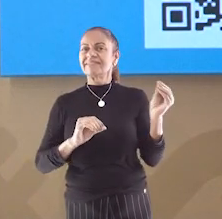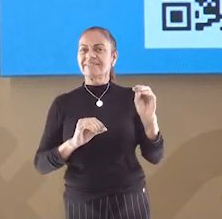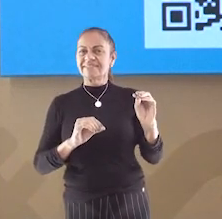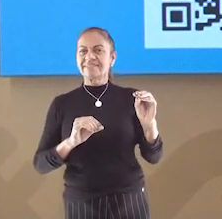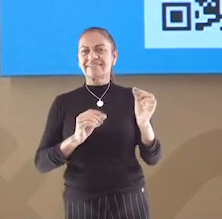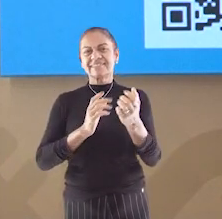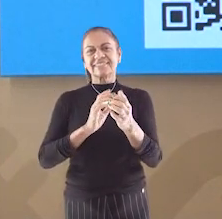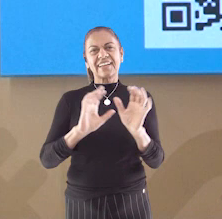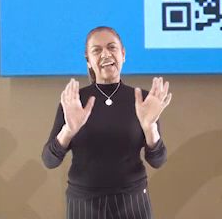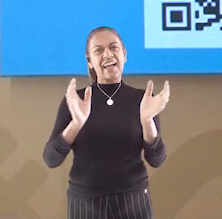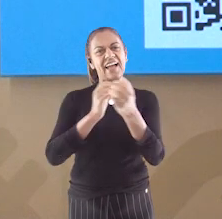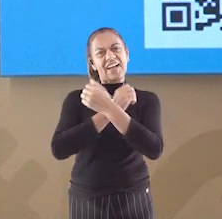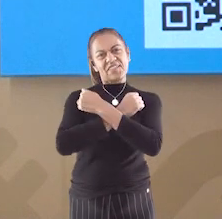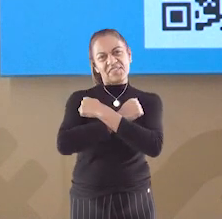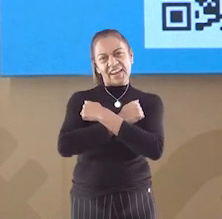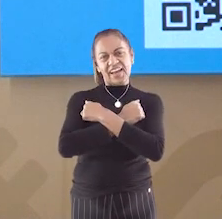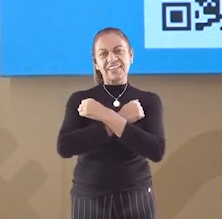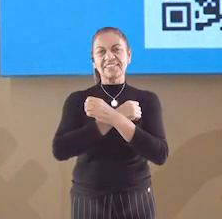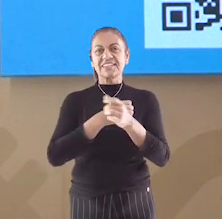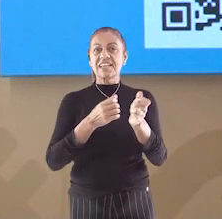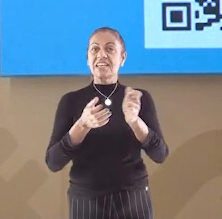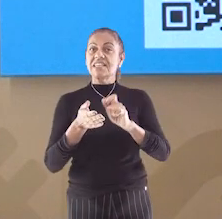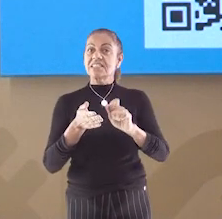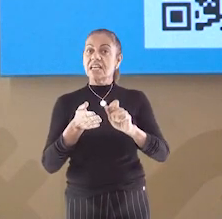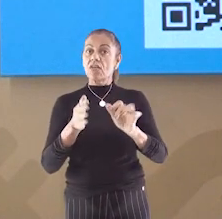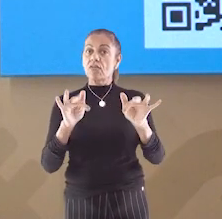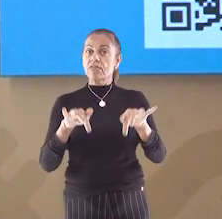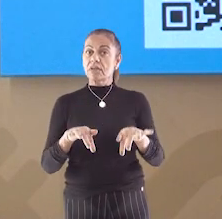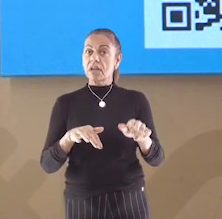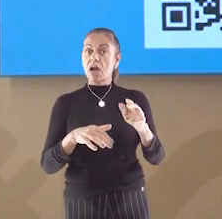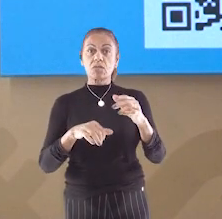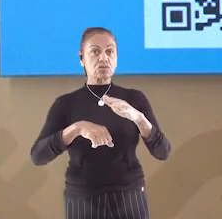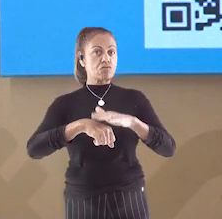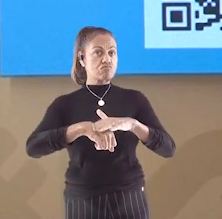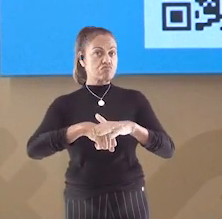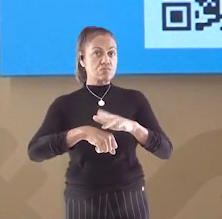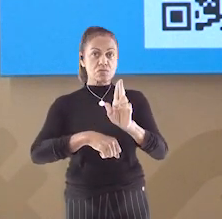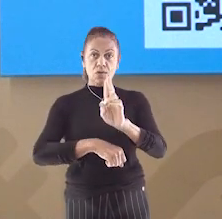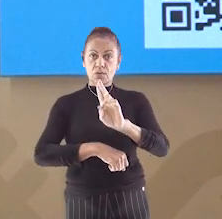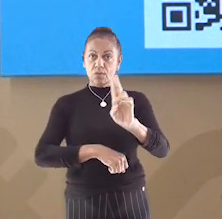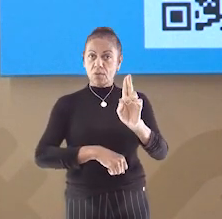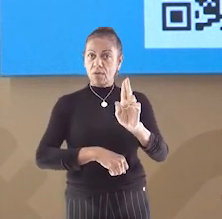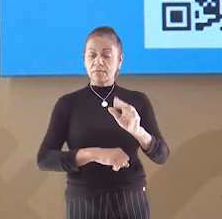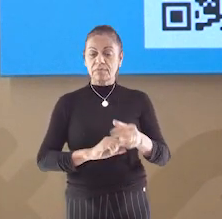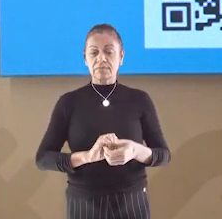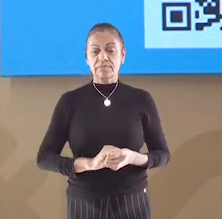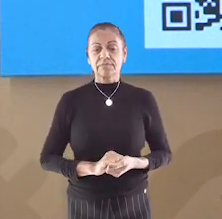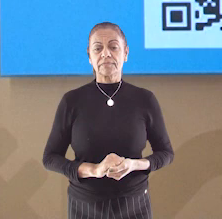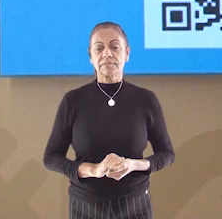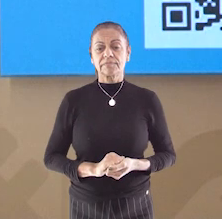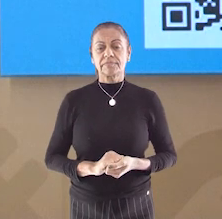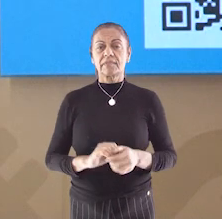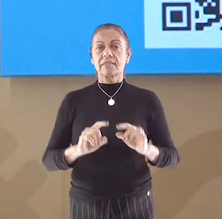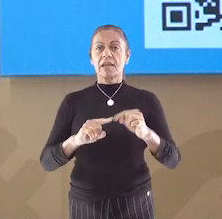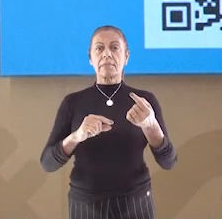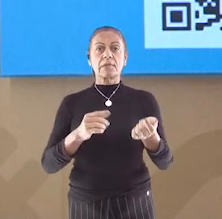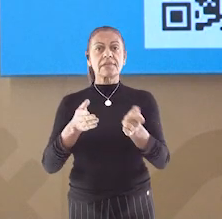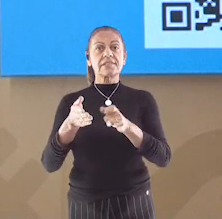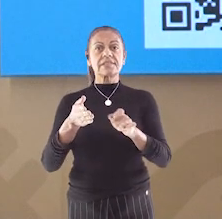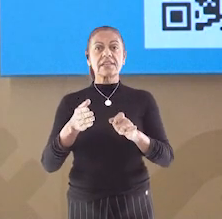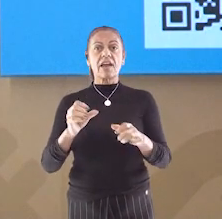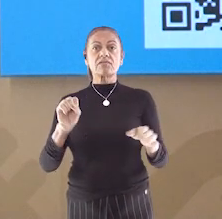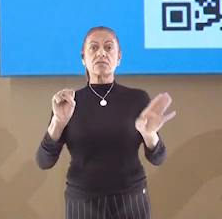viajar. Abraços, escreva depois, no final, o seu nome. Completem de acordo com o que aprendemos